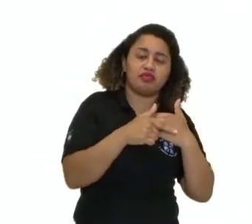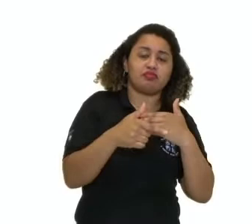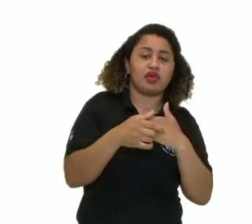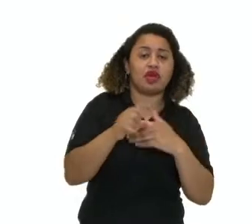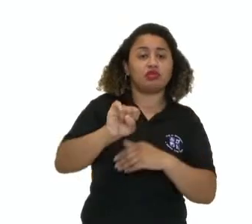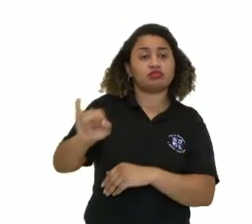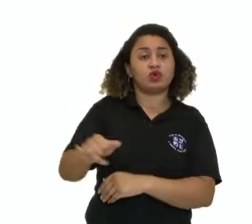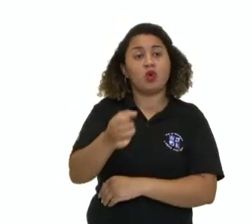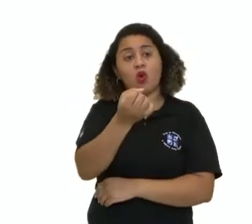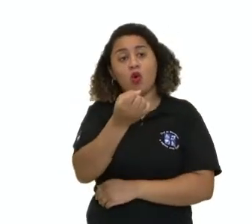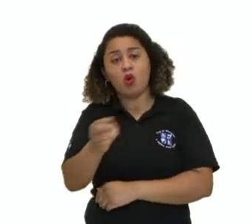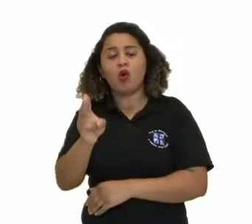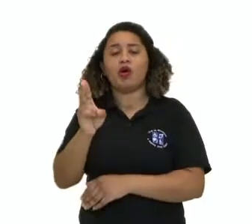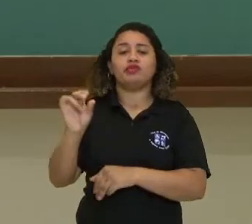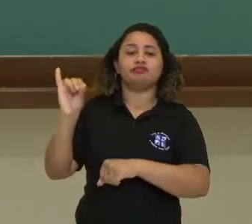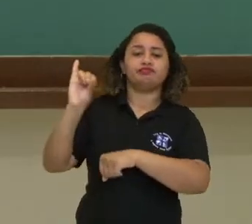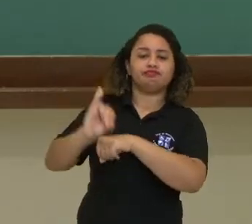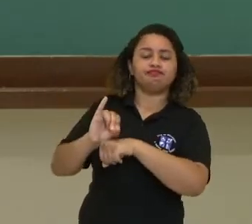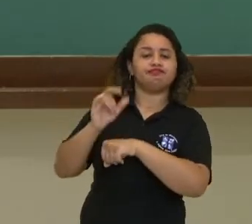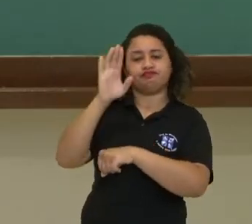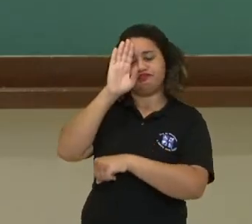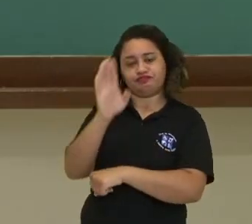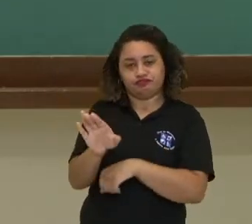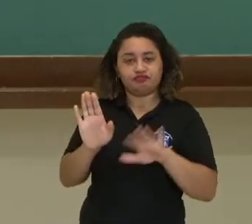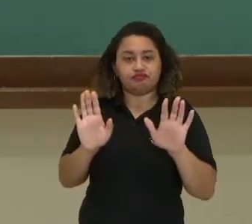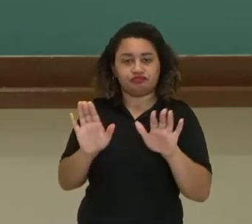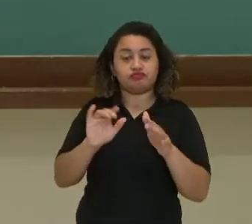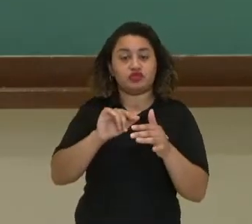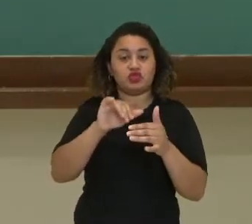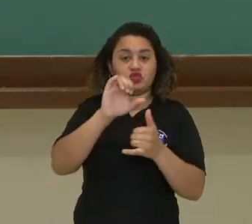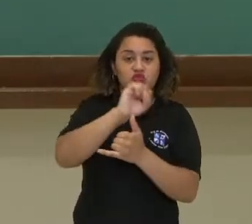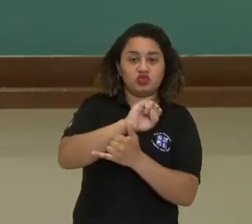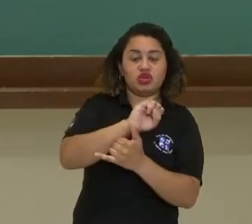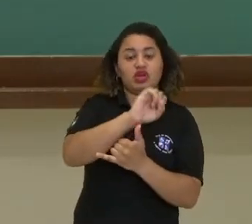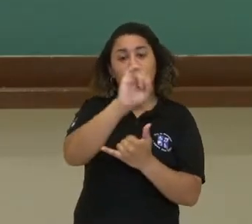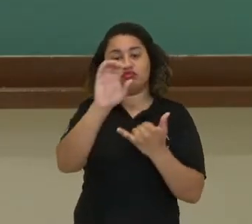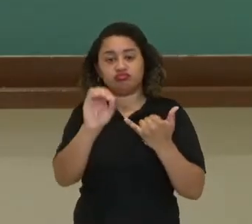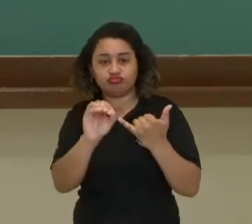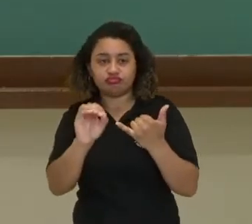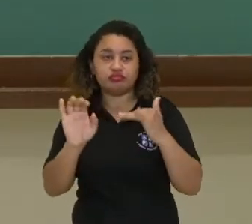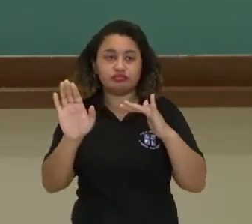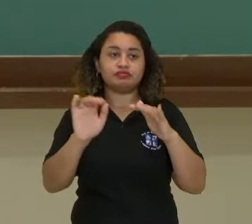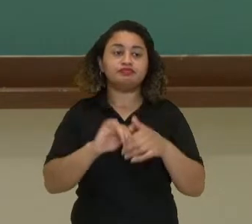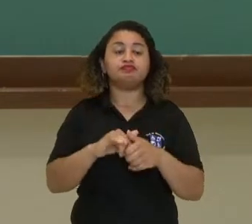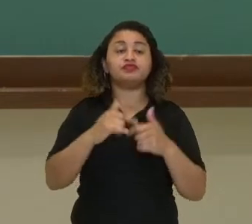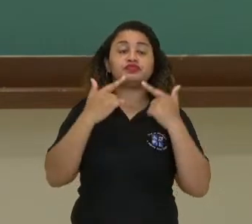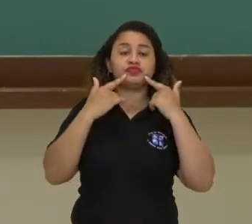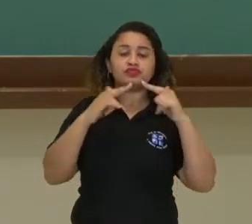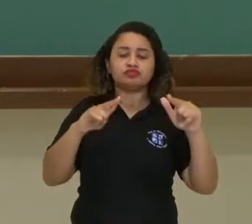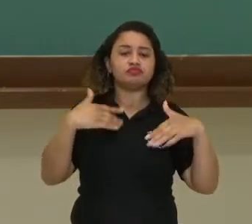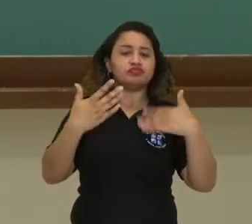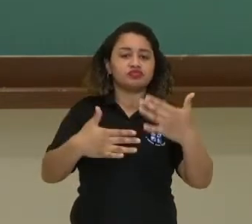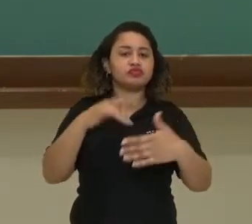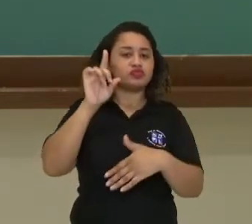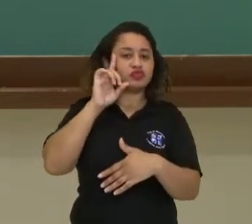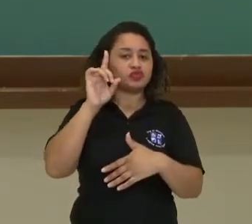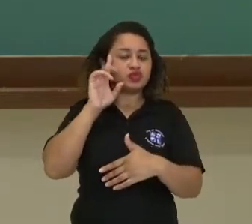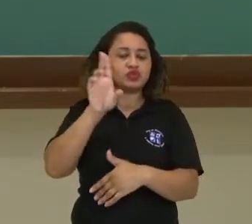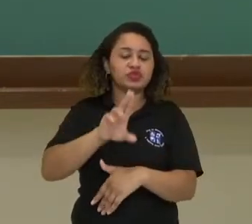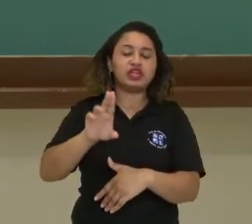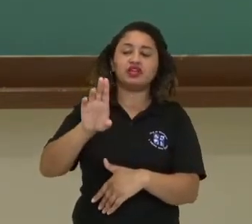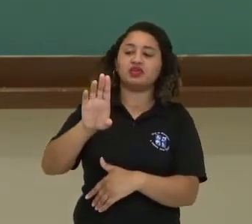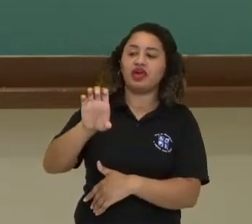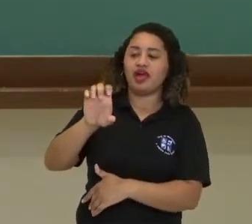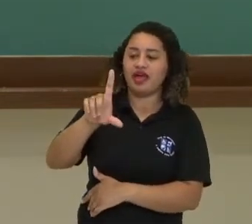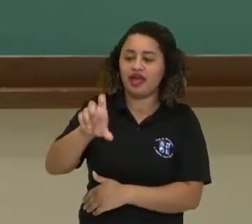ou objeto direto. Na língua coloquial do dia a dia, a gente usa ele e ela, tipo